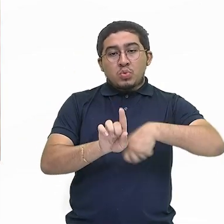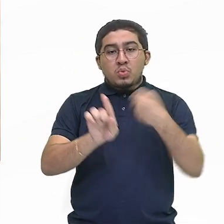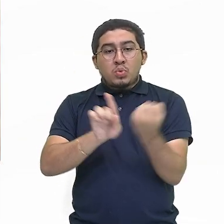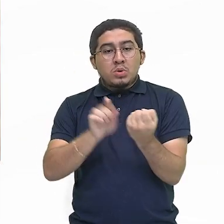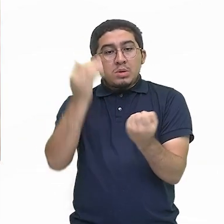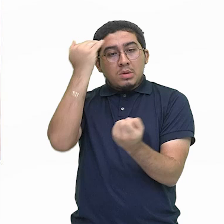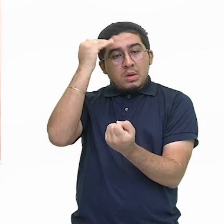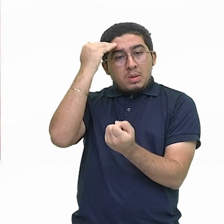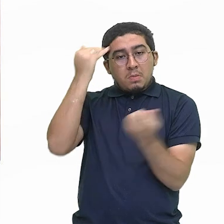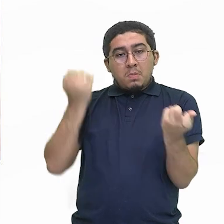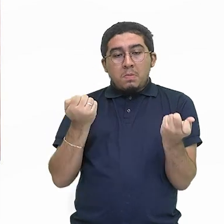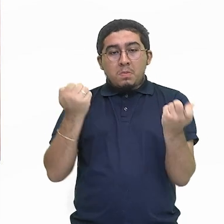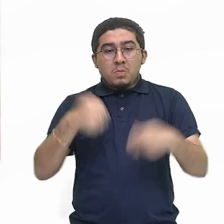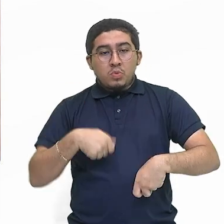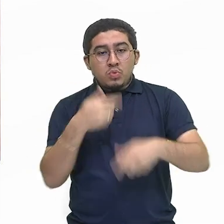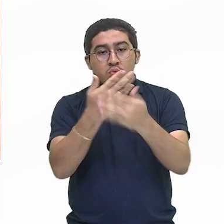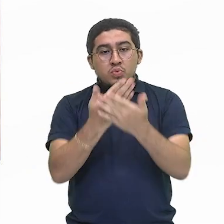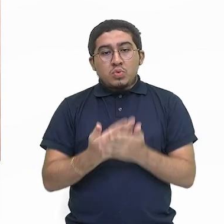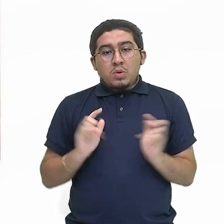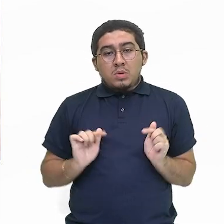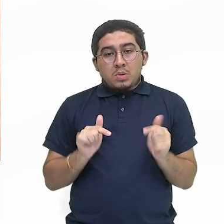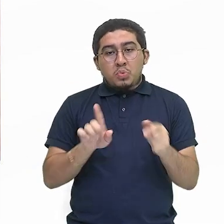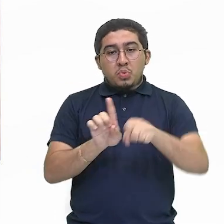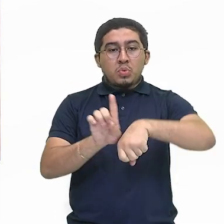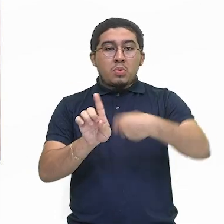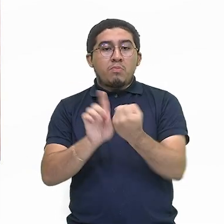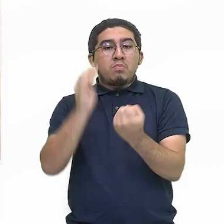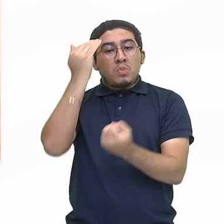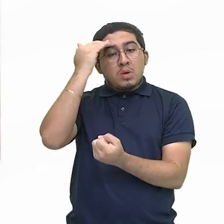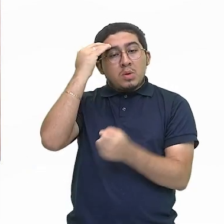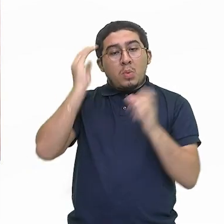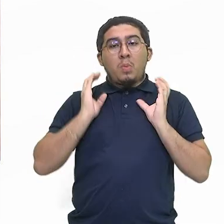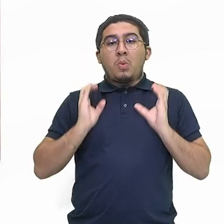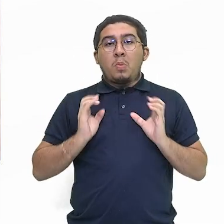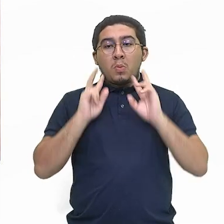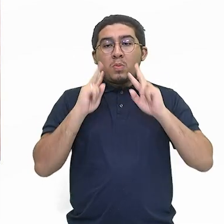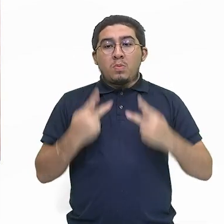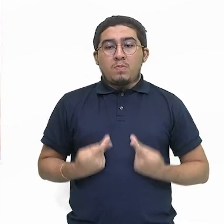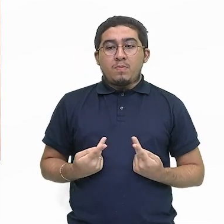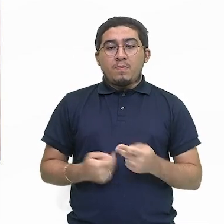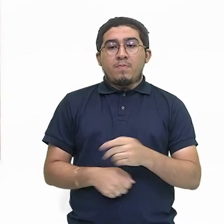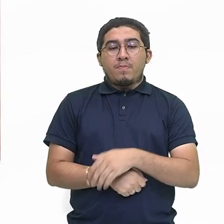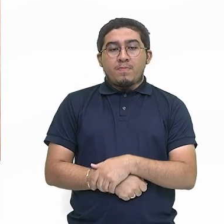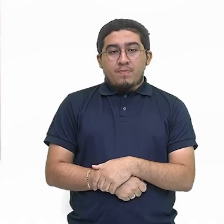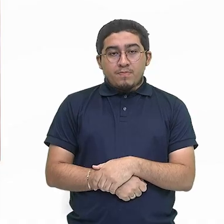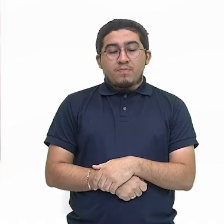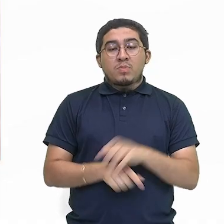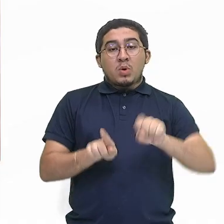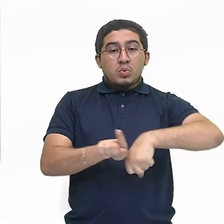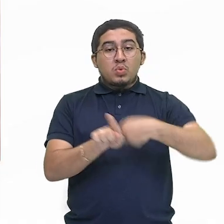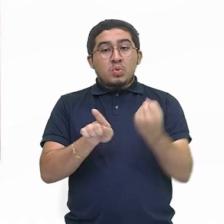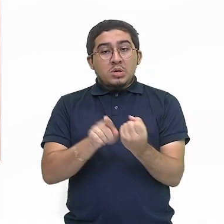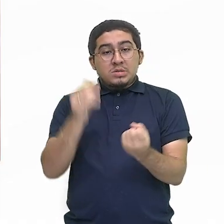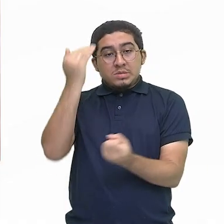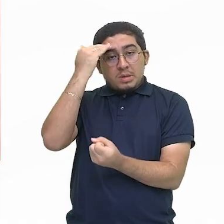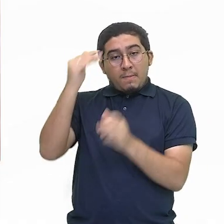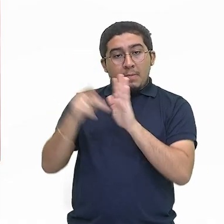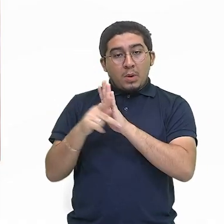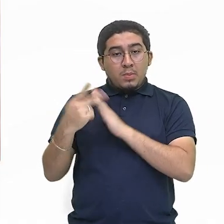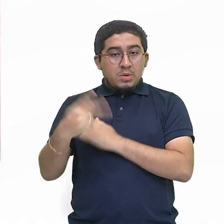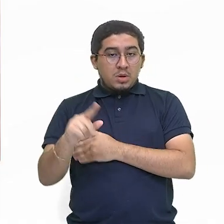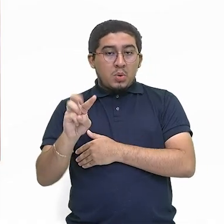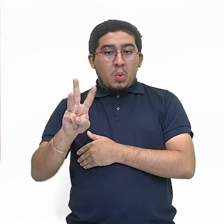sociologia compreensiva, que estuda a ação social para entender o comportamento humano. A sociologia compreensiva de Max